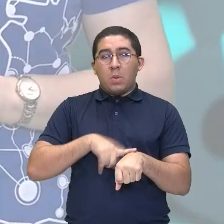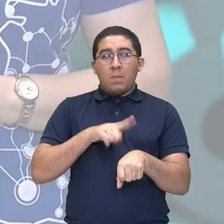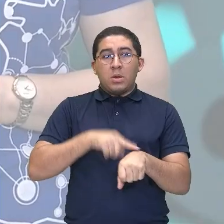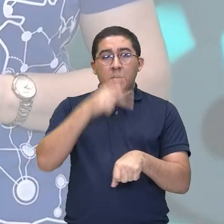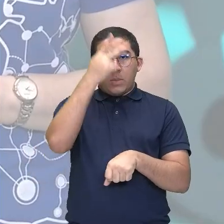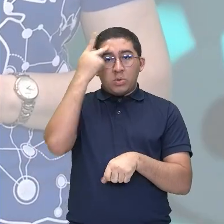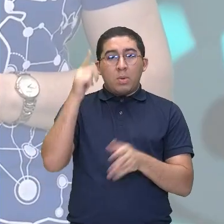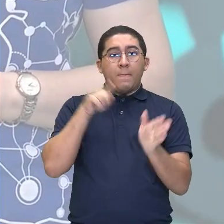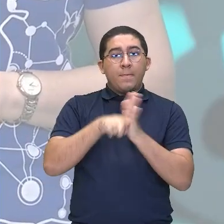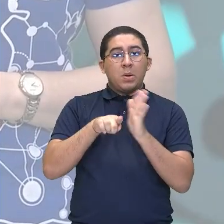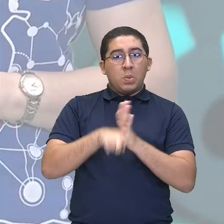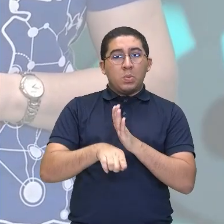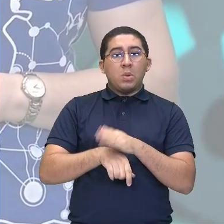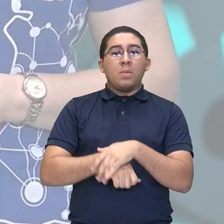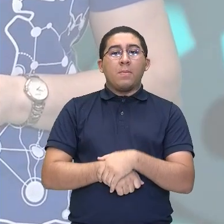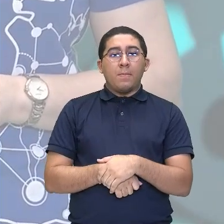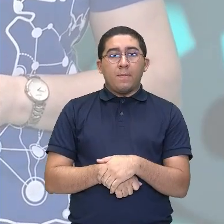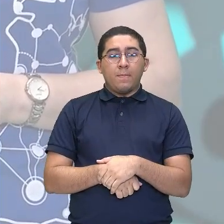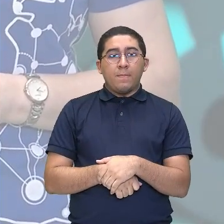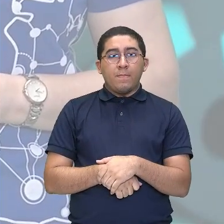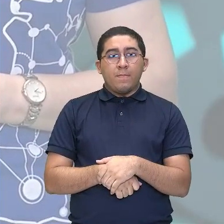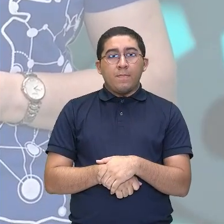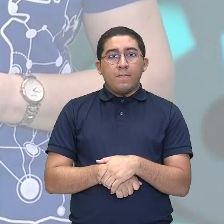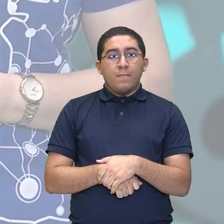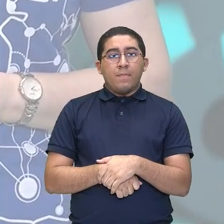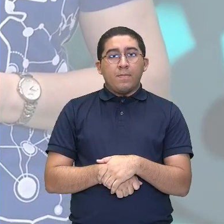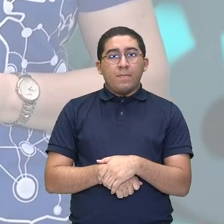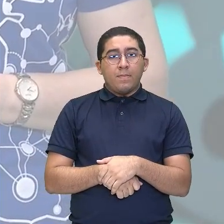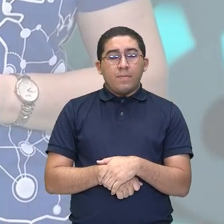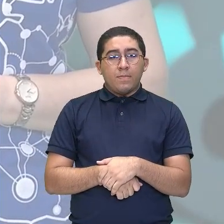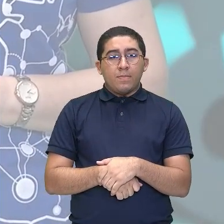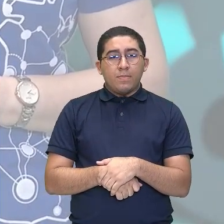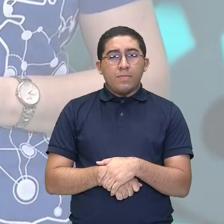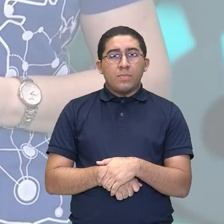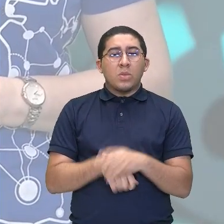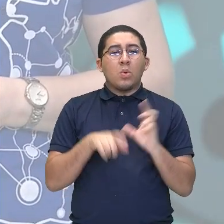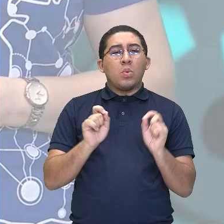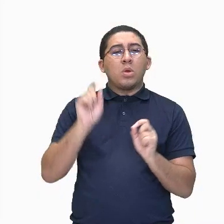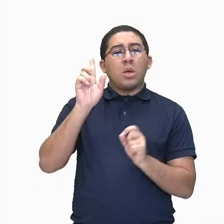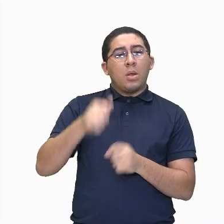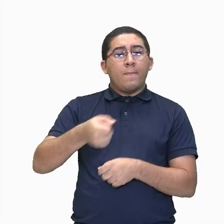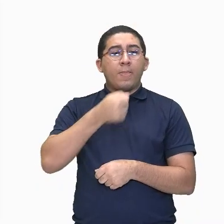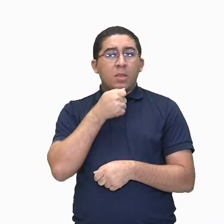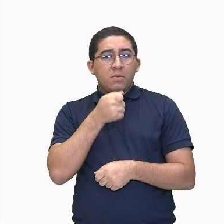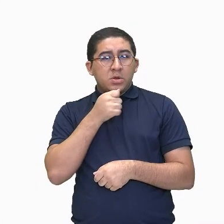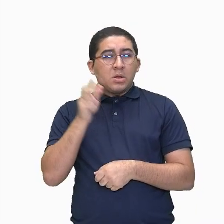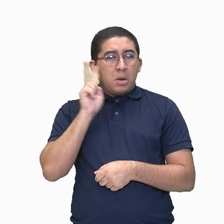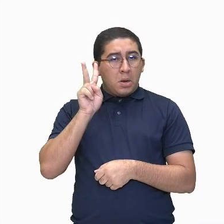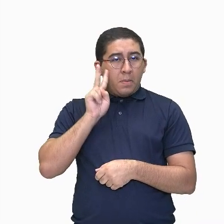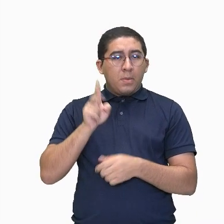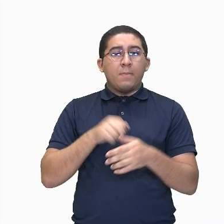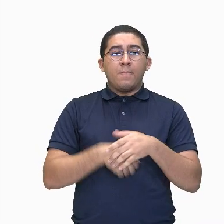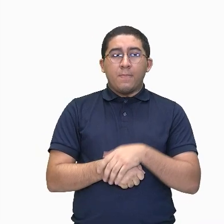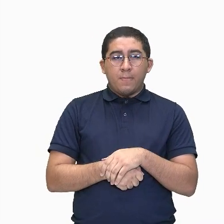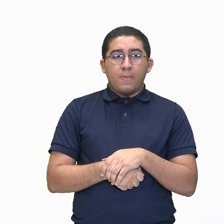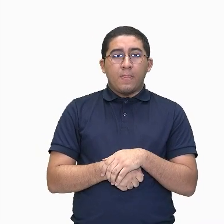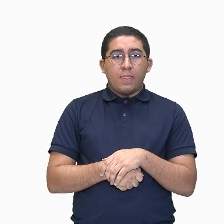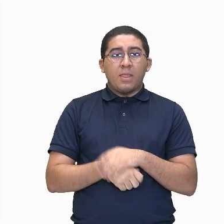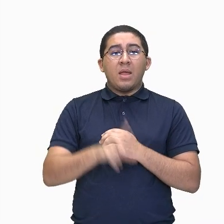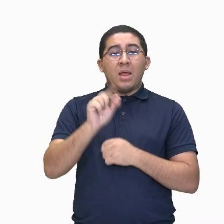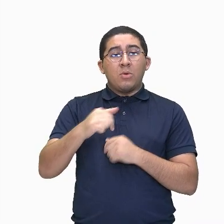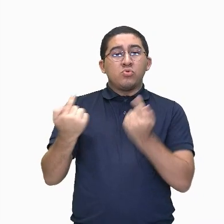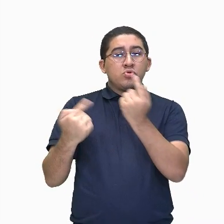suas perguntas. Recapitulando um pouco sobre o que é uma entrevista, nós temos aí, olha, é